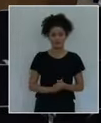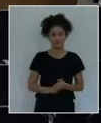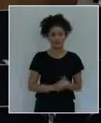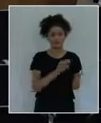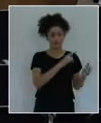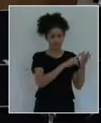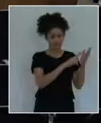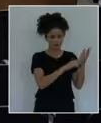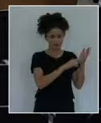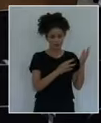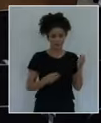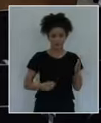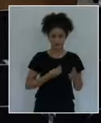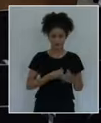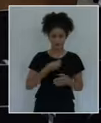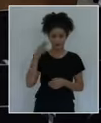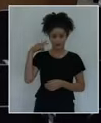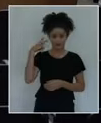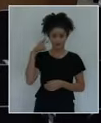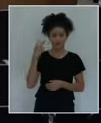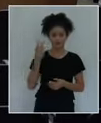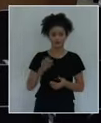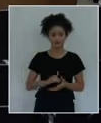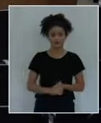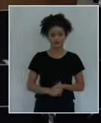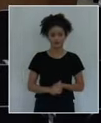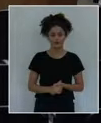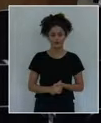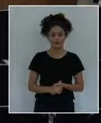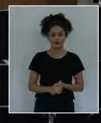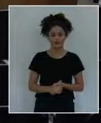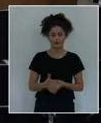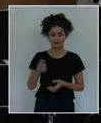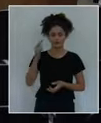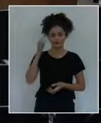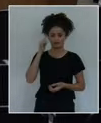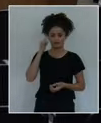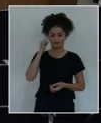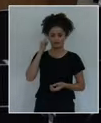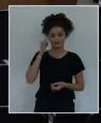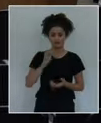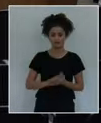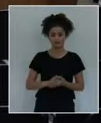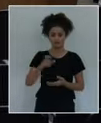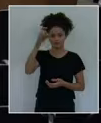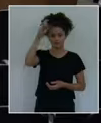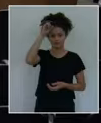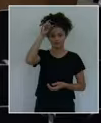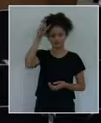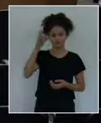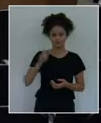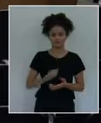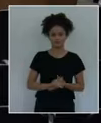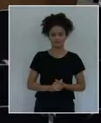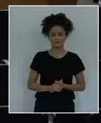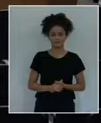Feita a chamada, foram constatadas as presenças dos seguintes vereadores: Ana Maria Ferreira Proença, André Pessata